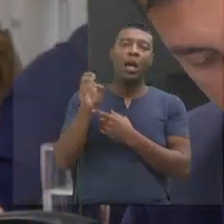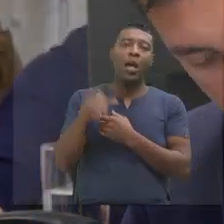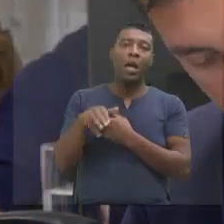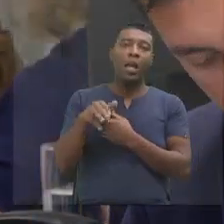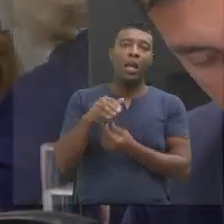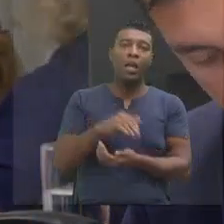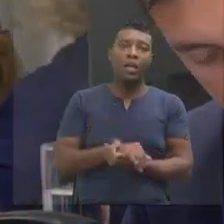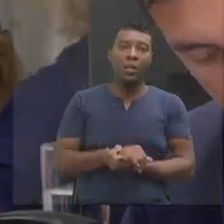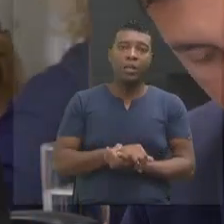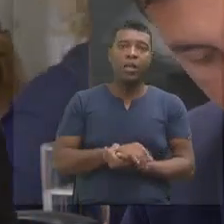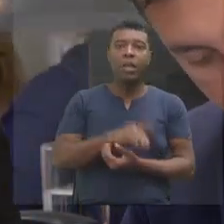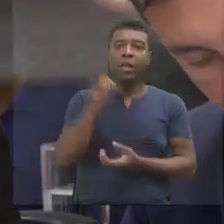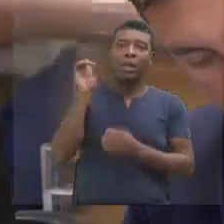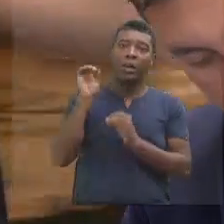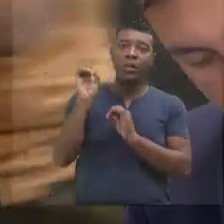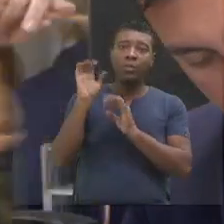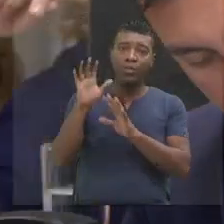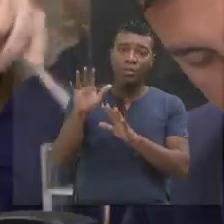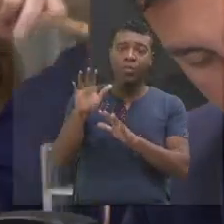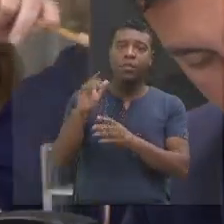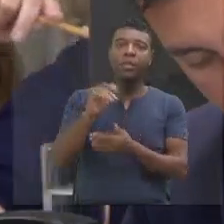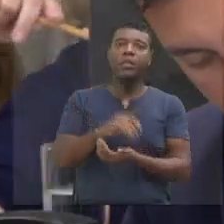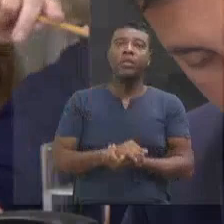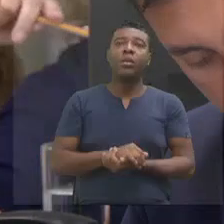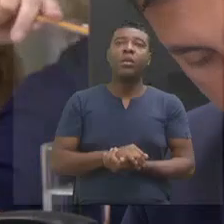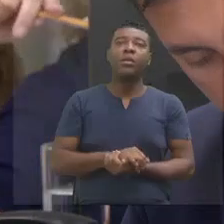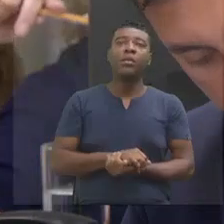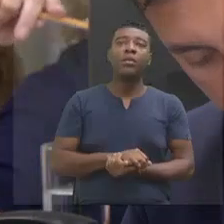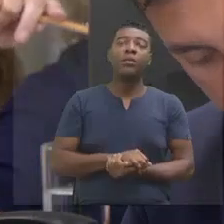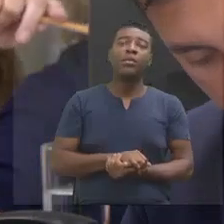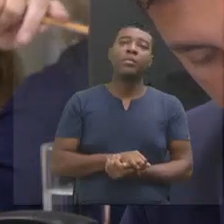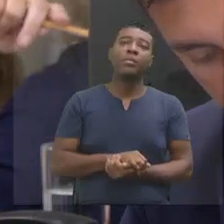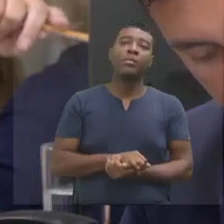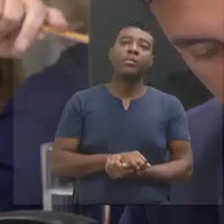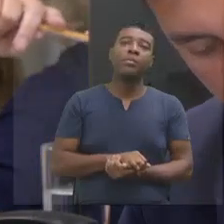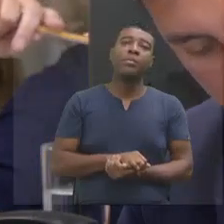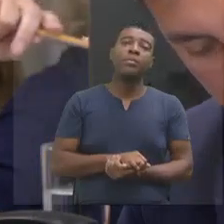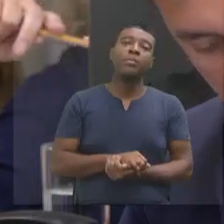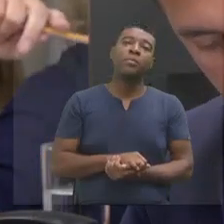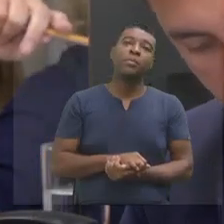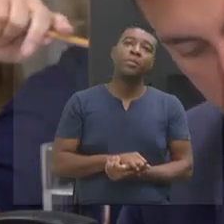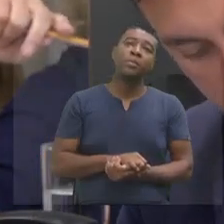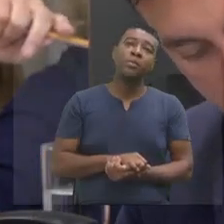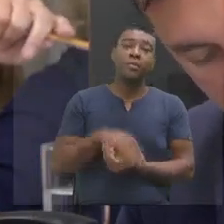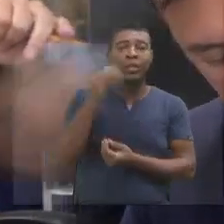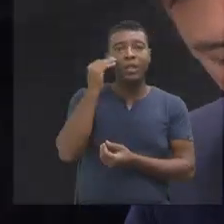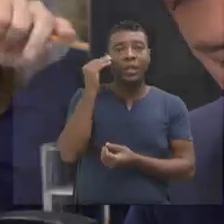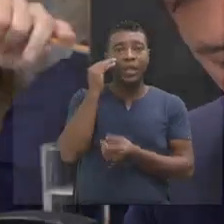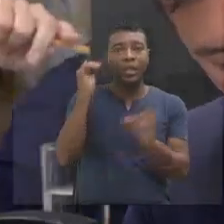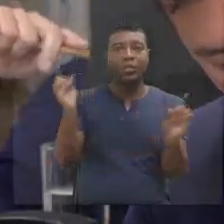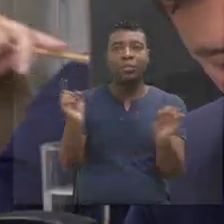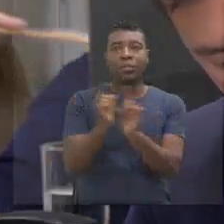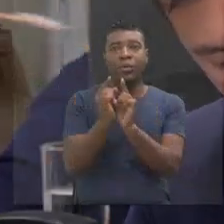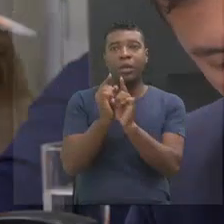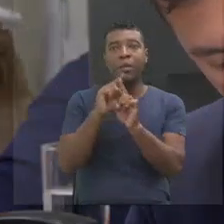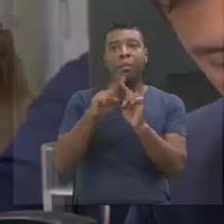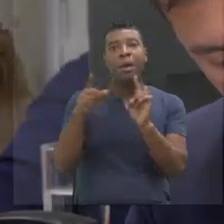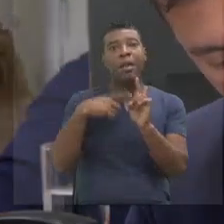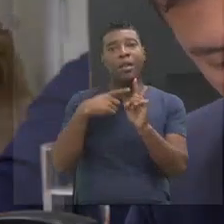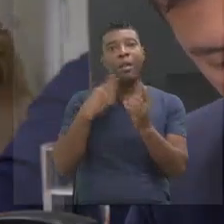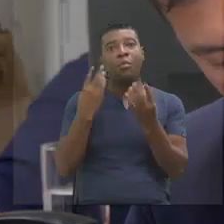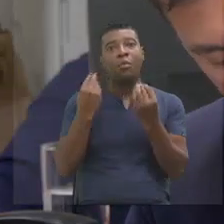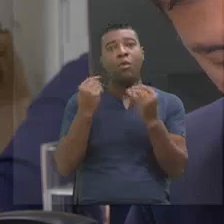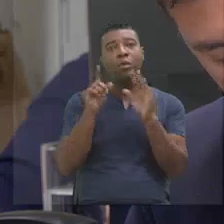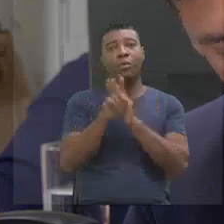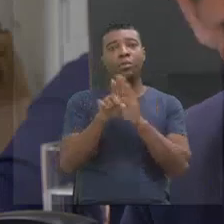e Deus lhe dê forças e conforto para mim Tentarei ser breve aqui mas tem muitas questões do